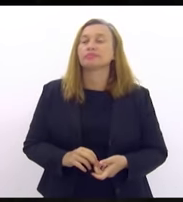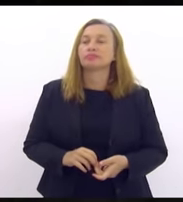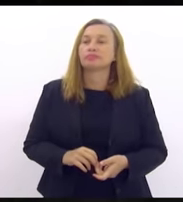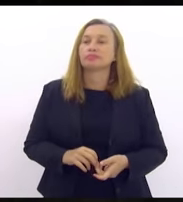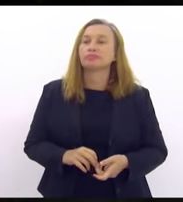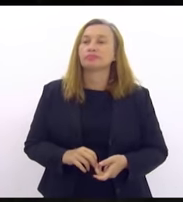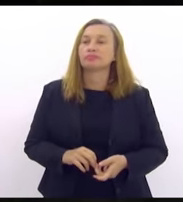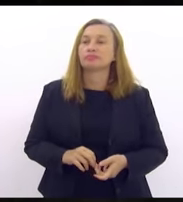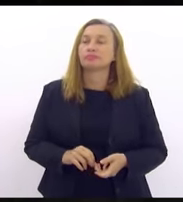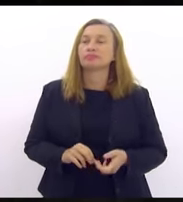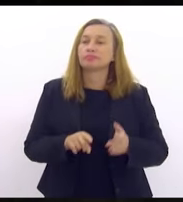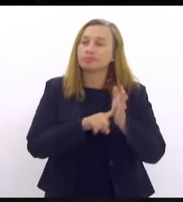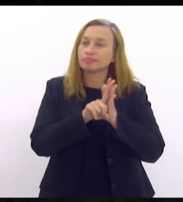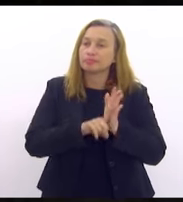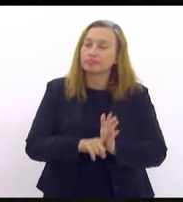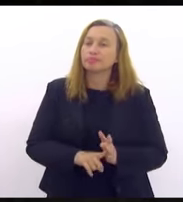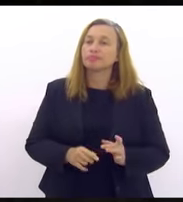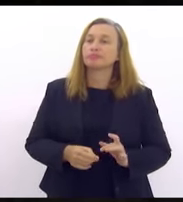de pesquisa